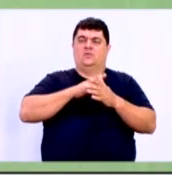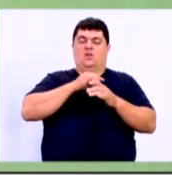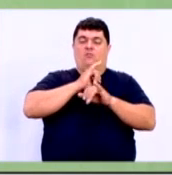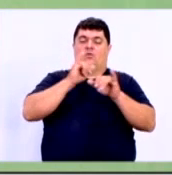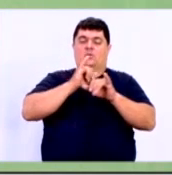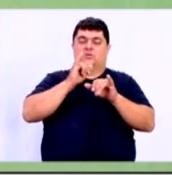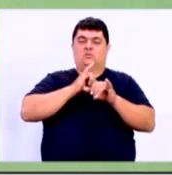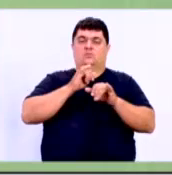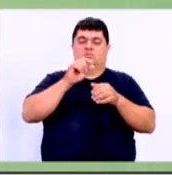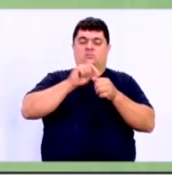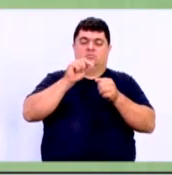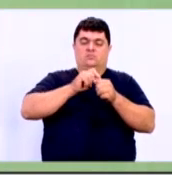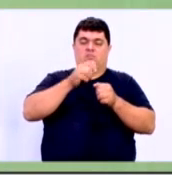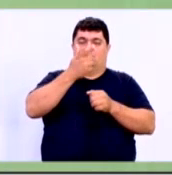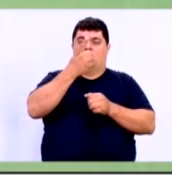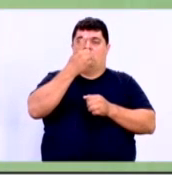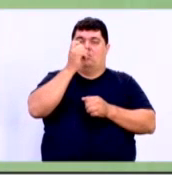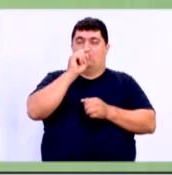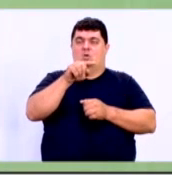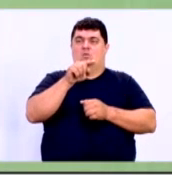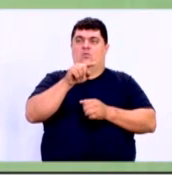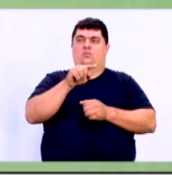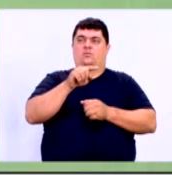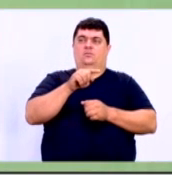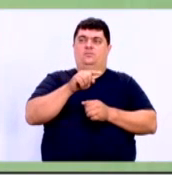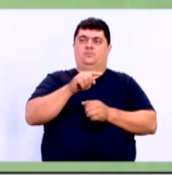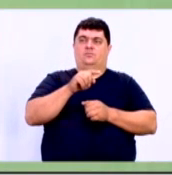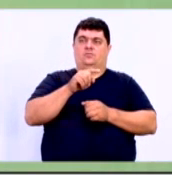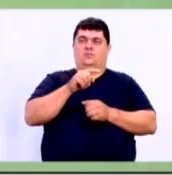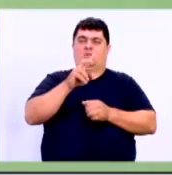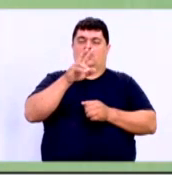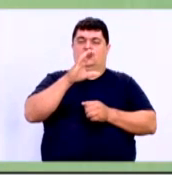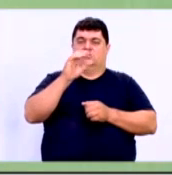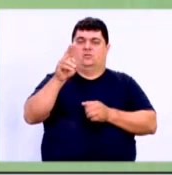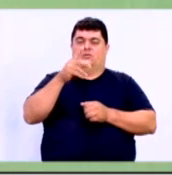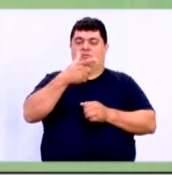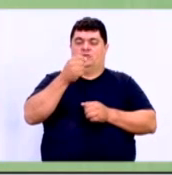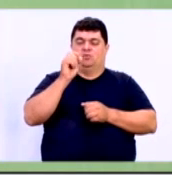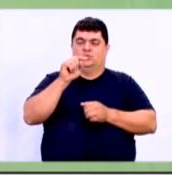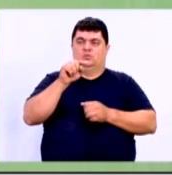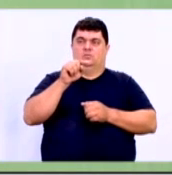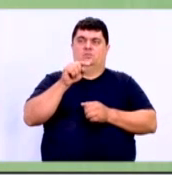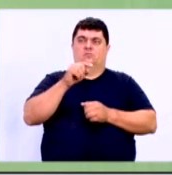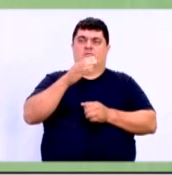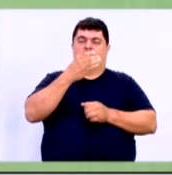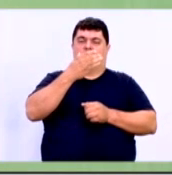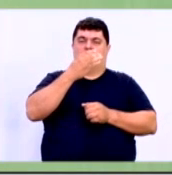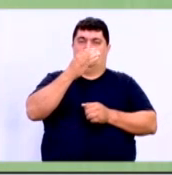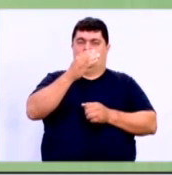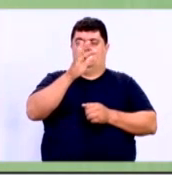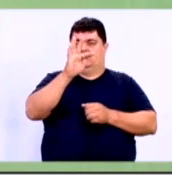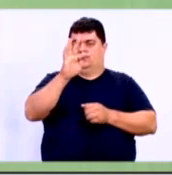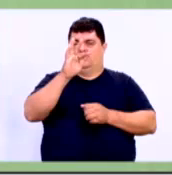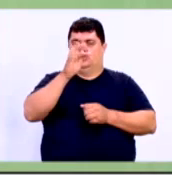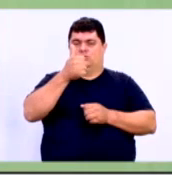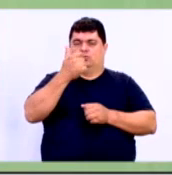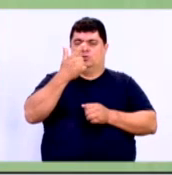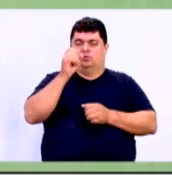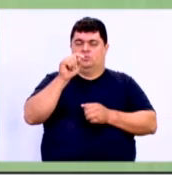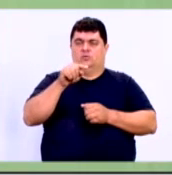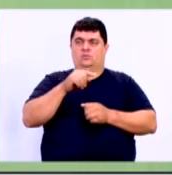dado. Produção, 1.000 unidades. Custo variável, 20 mil. Custo fixo, 12